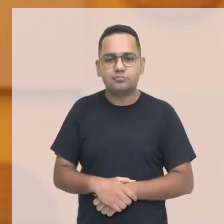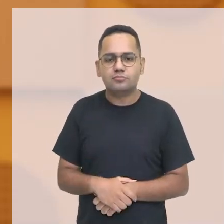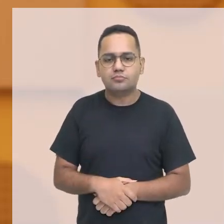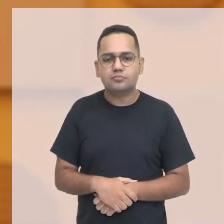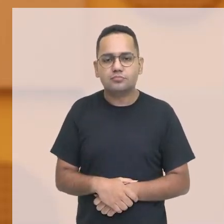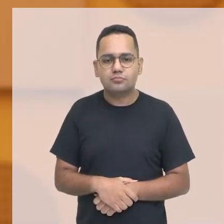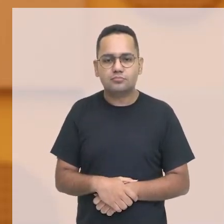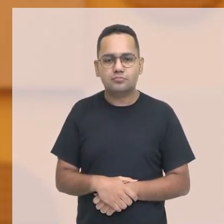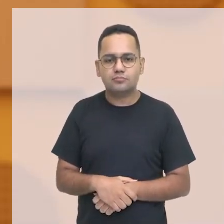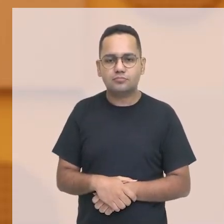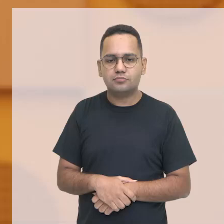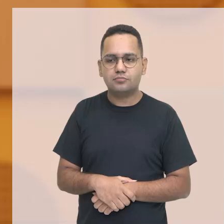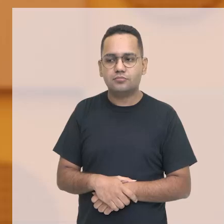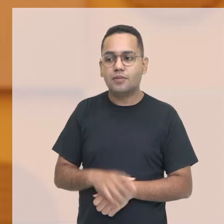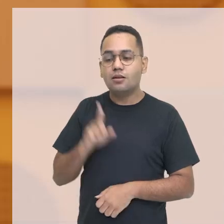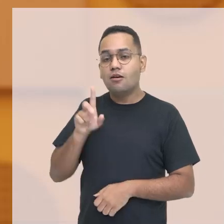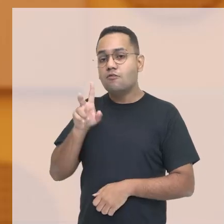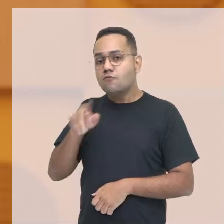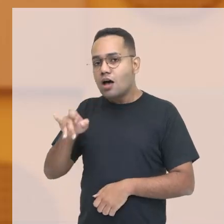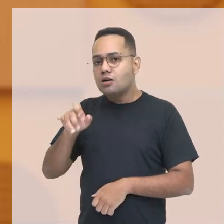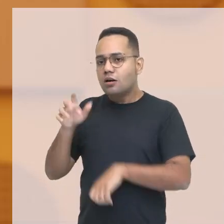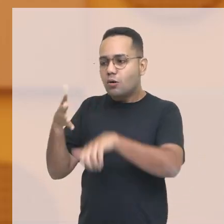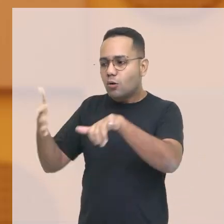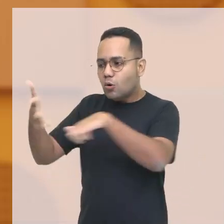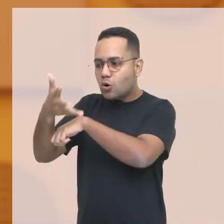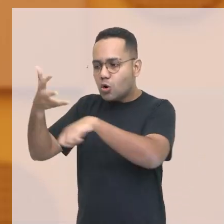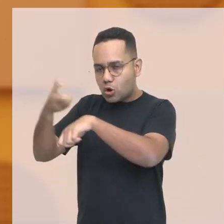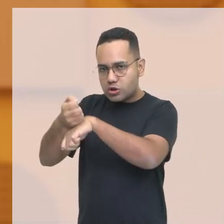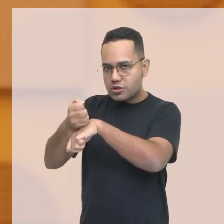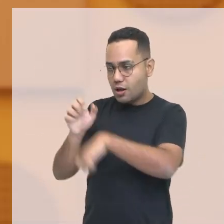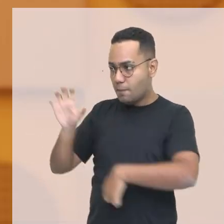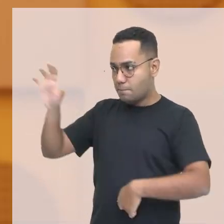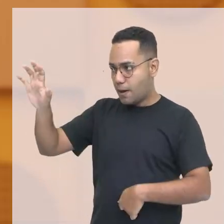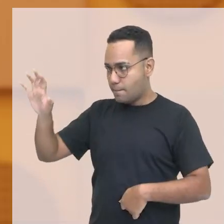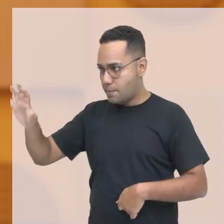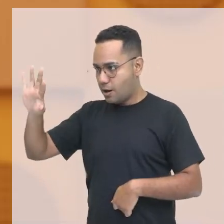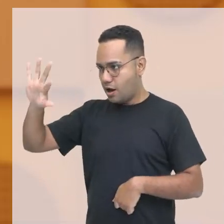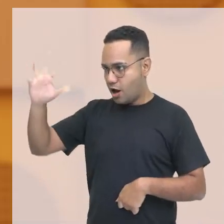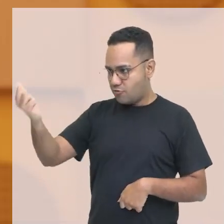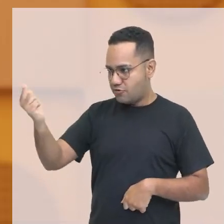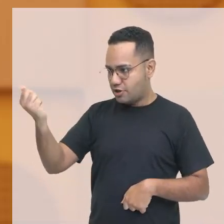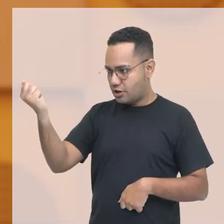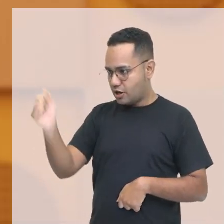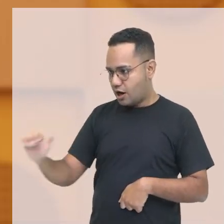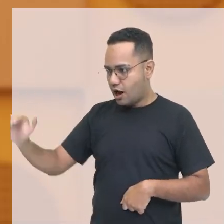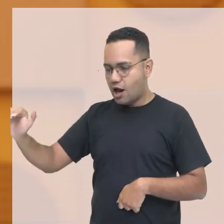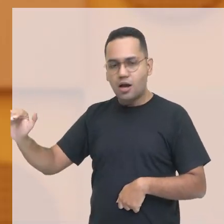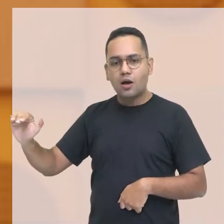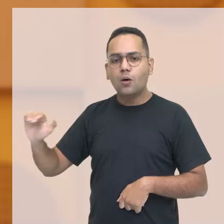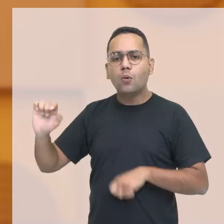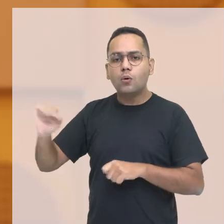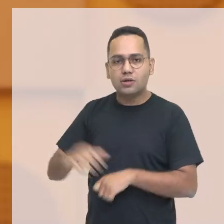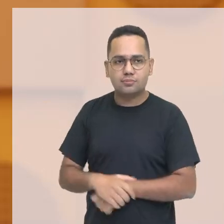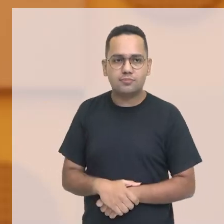a colonizar o território da África e da Ásia para levar o que eles chamam de